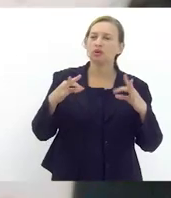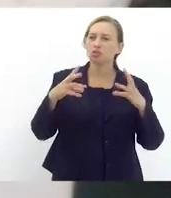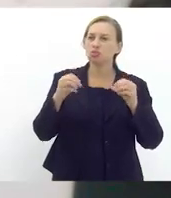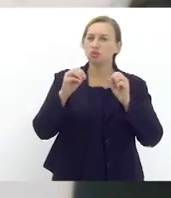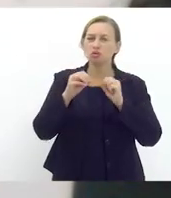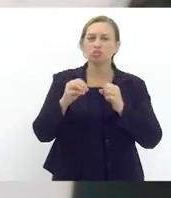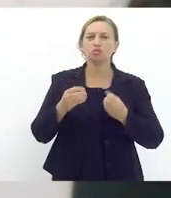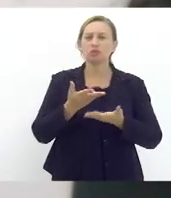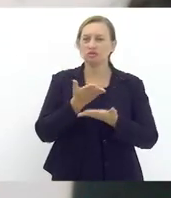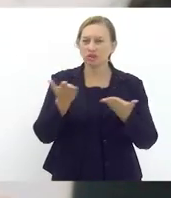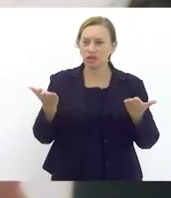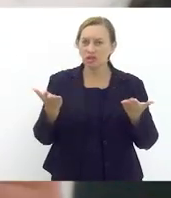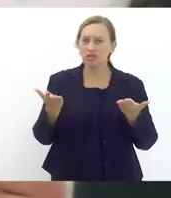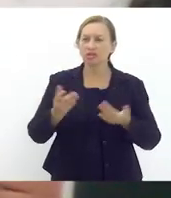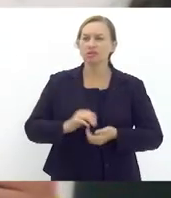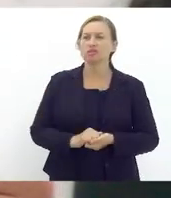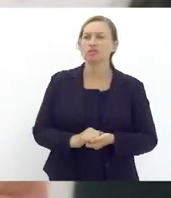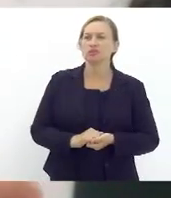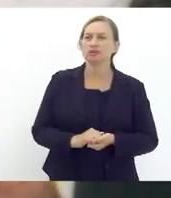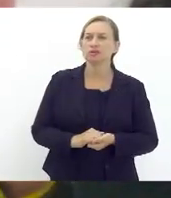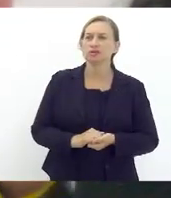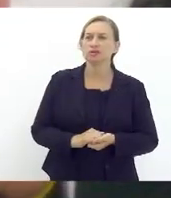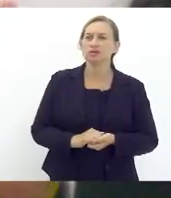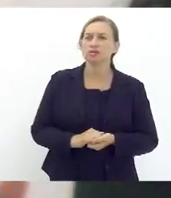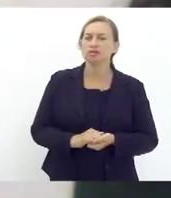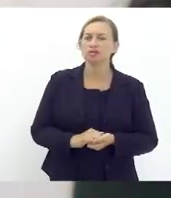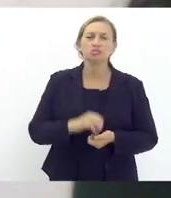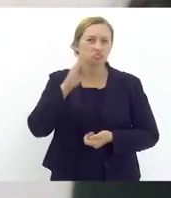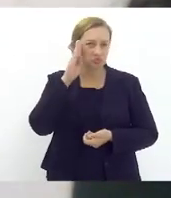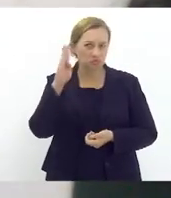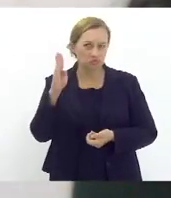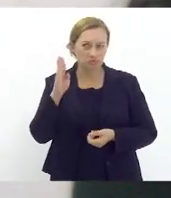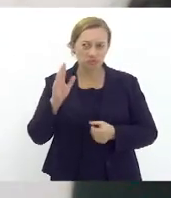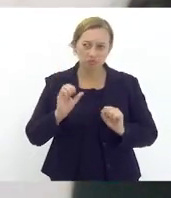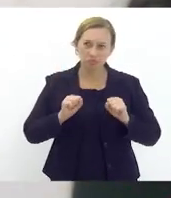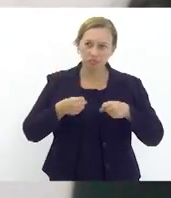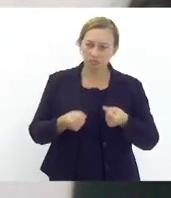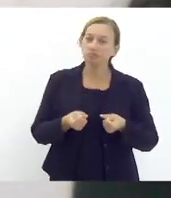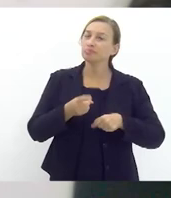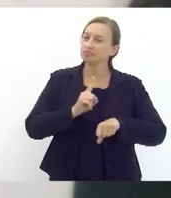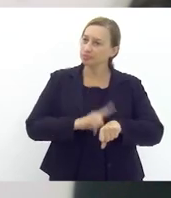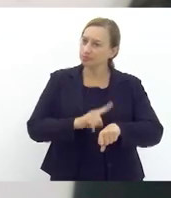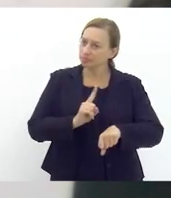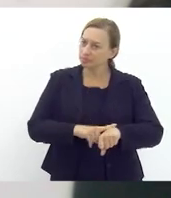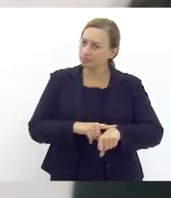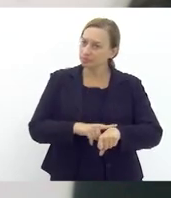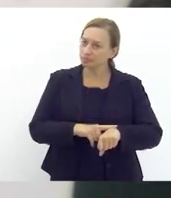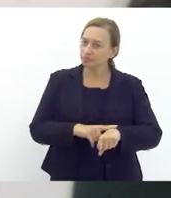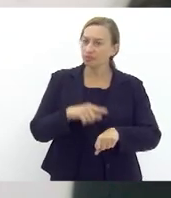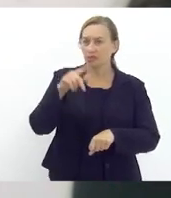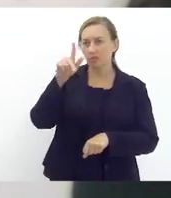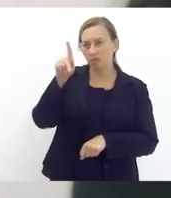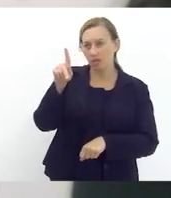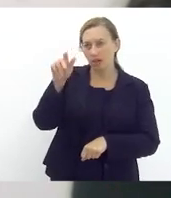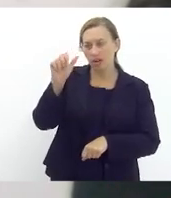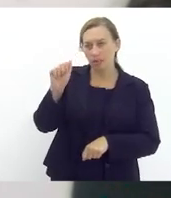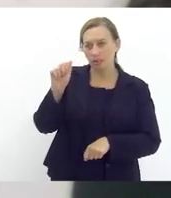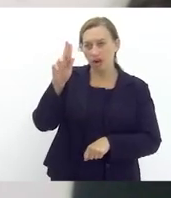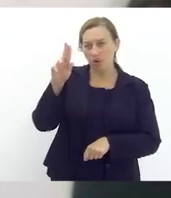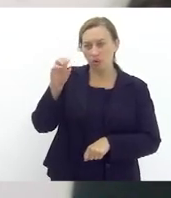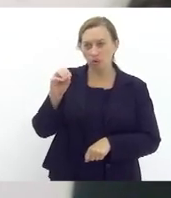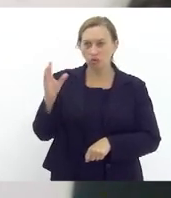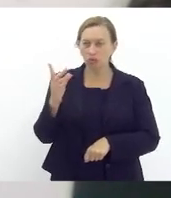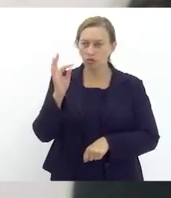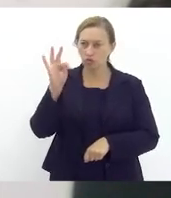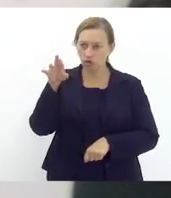transparente para vocês que a nossa principal dedicação nesse momento da Paula Gustavo é de garantir